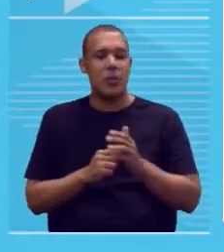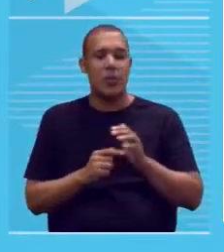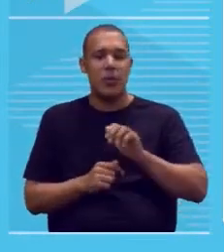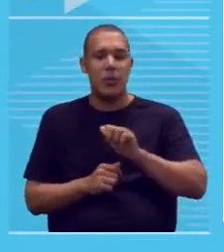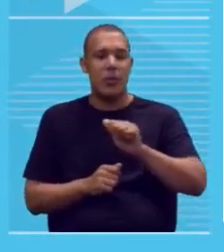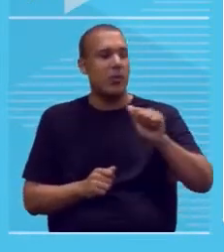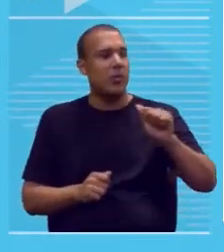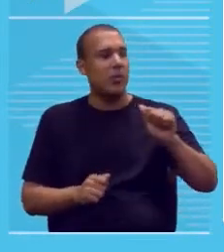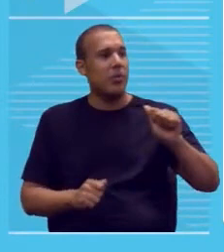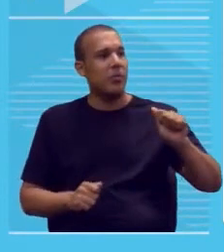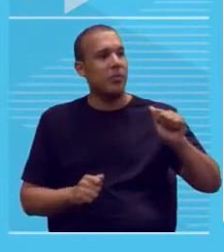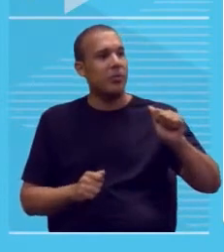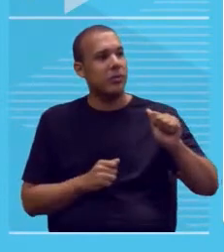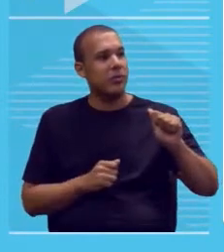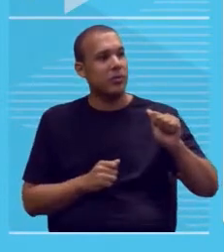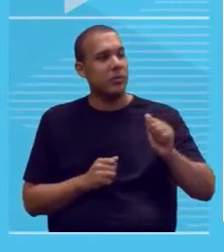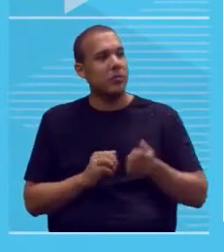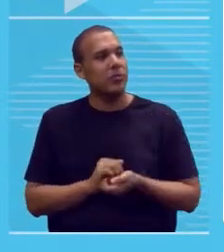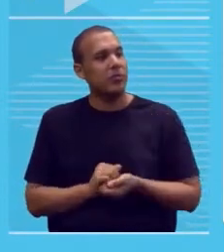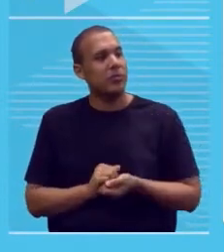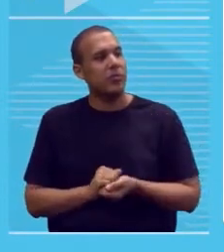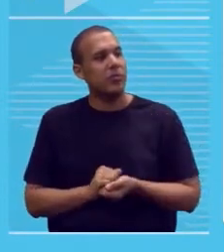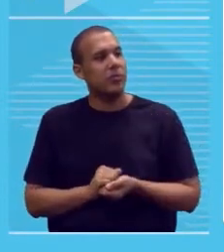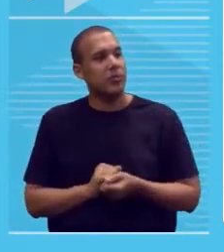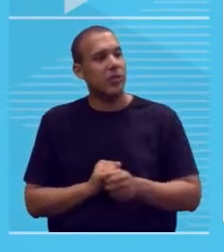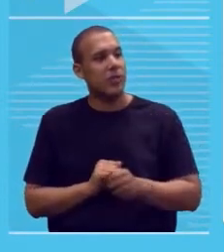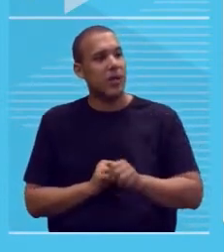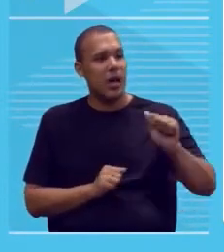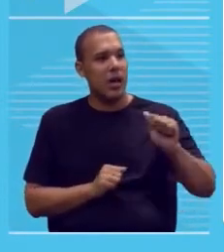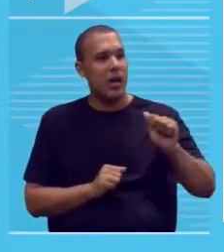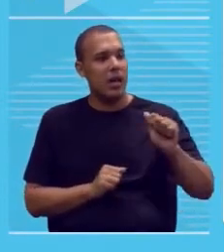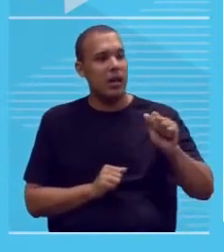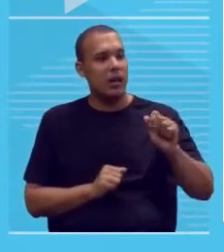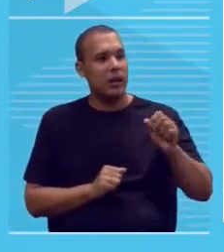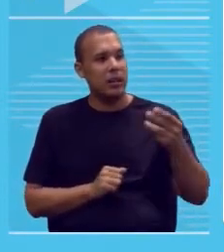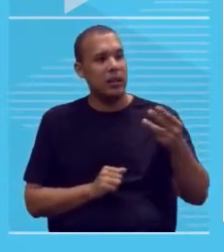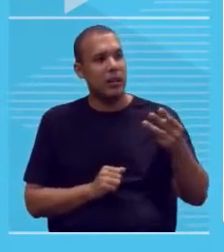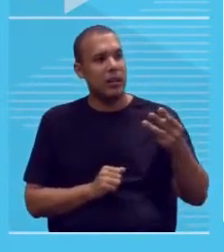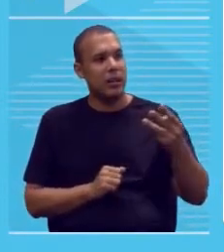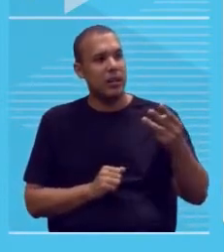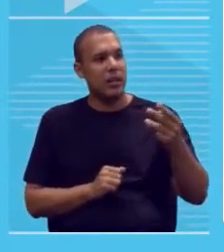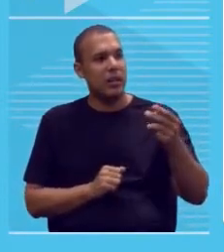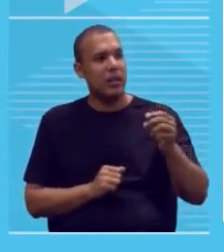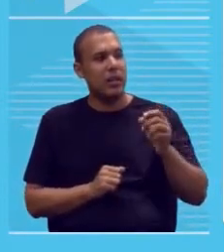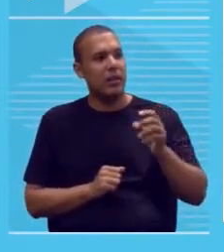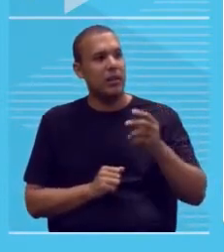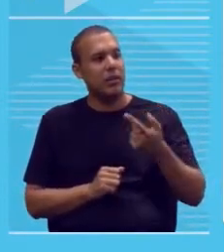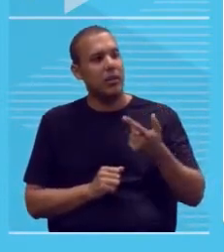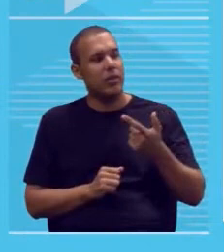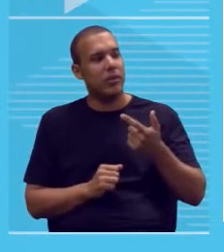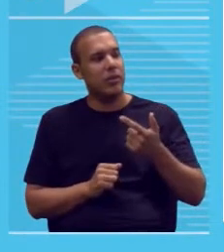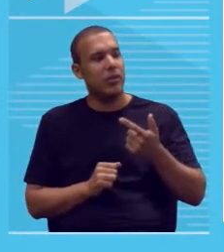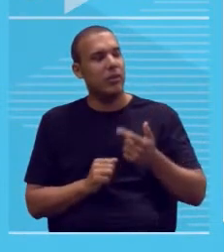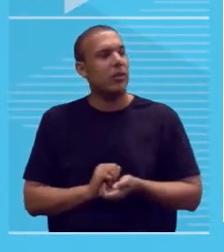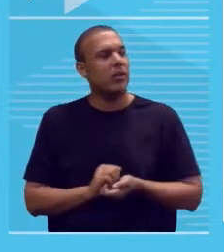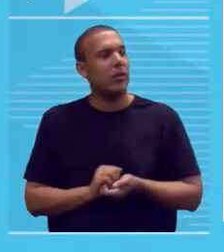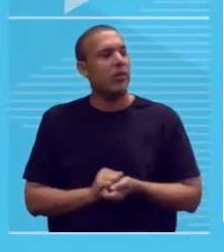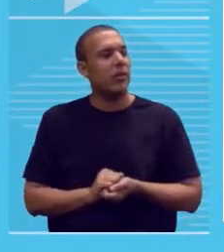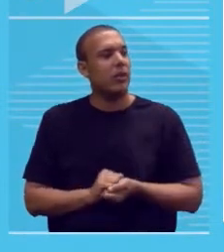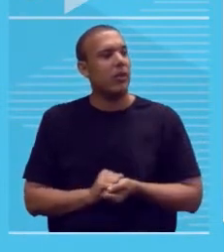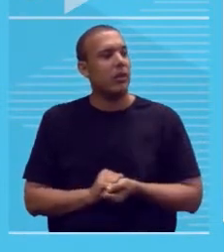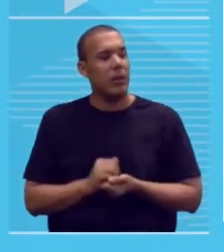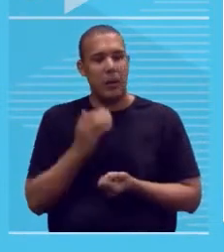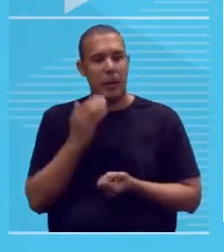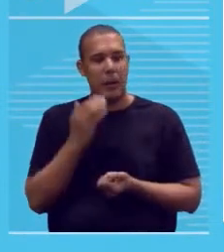que é dado pela abscissa 3 e ordenada 2, ou seja, esse seu 3